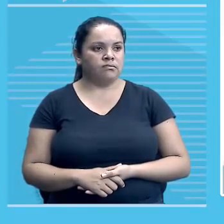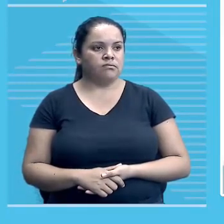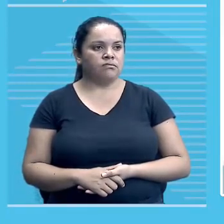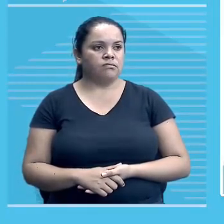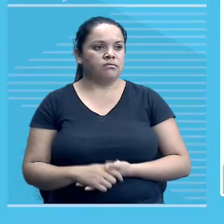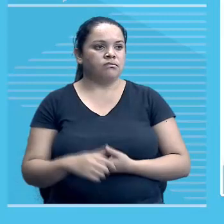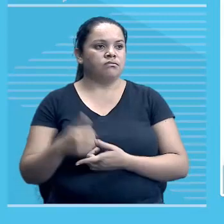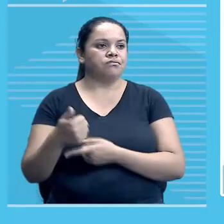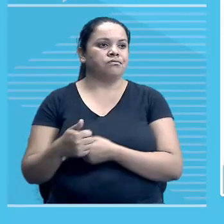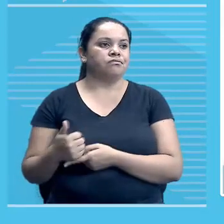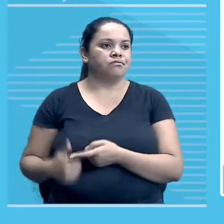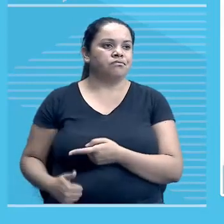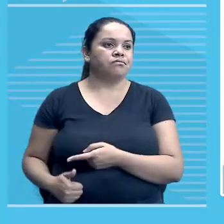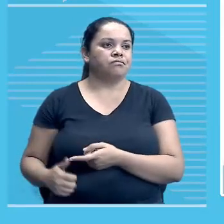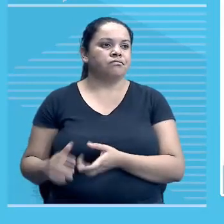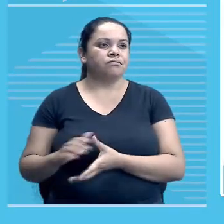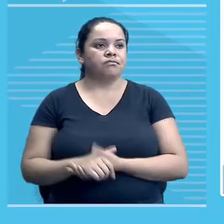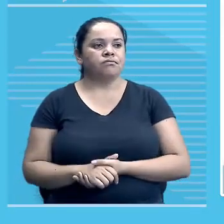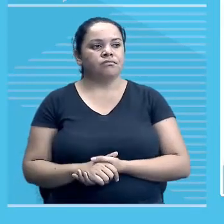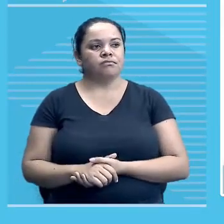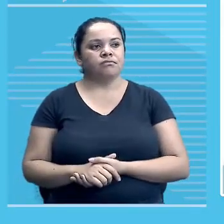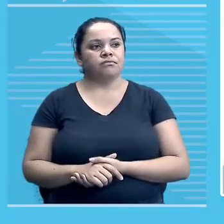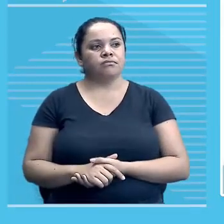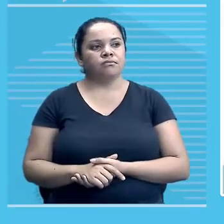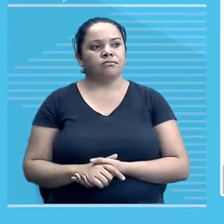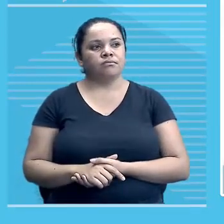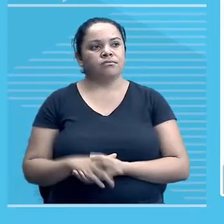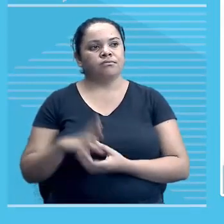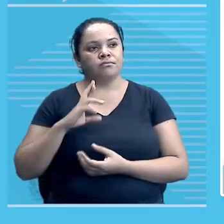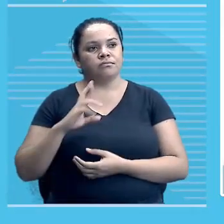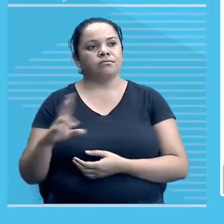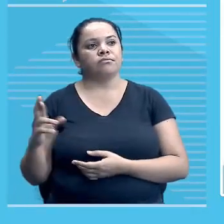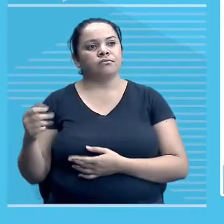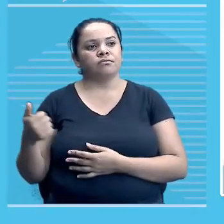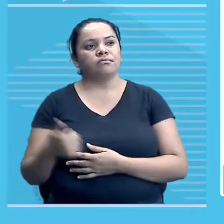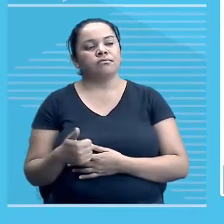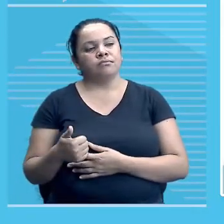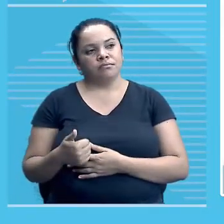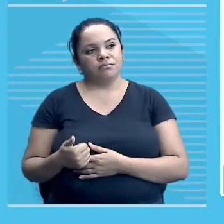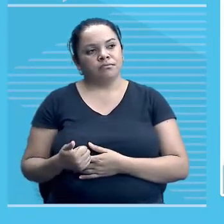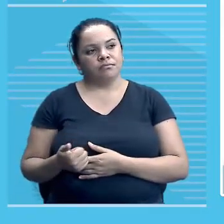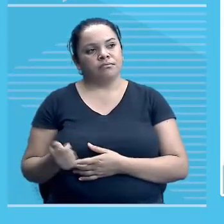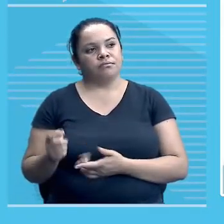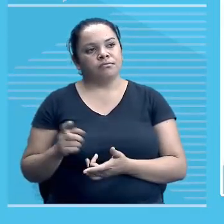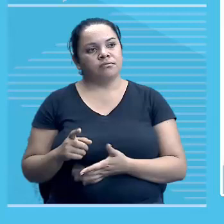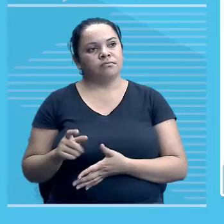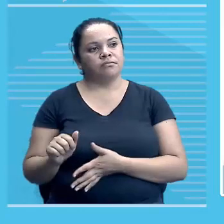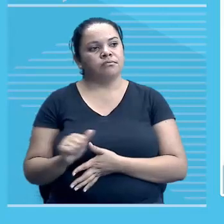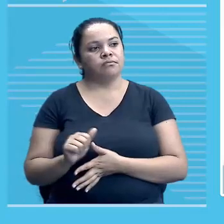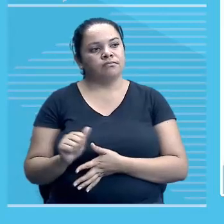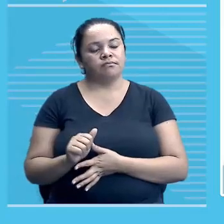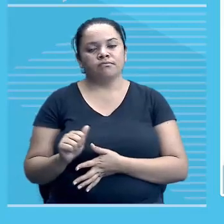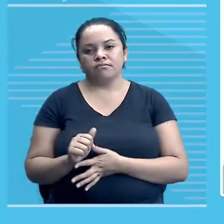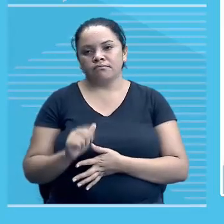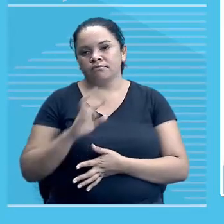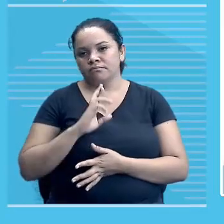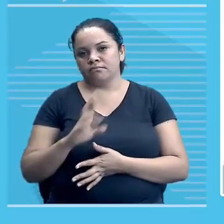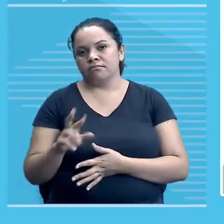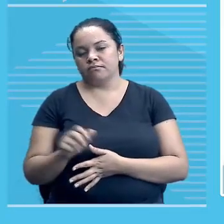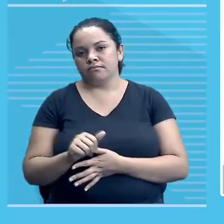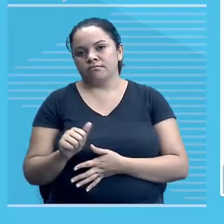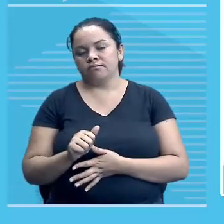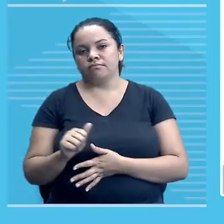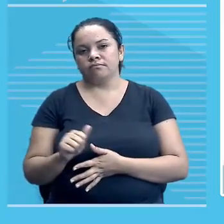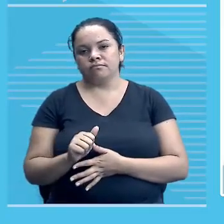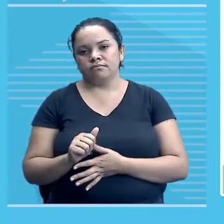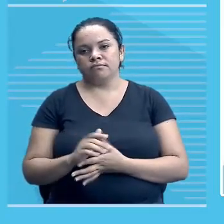1 dividido por 1, que é 1, que com certeza aí é a letra